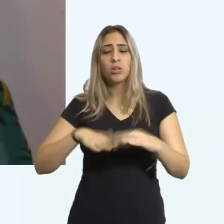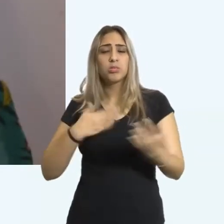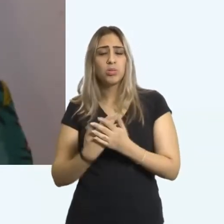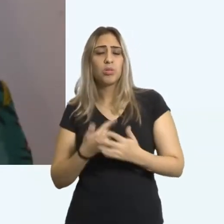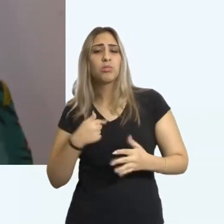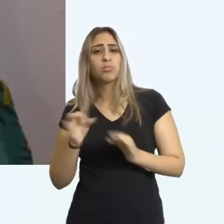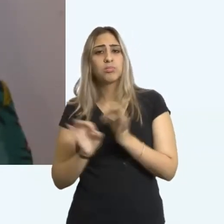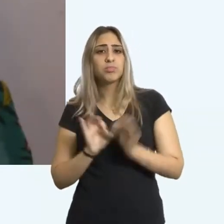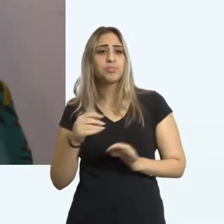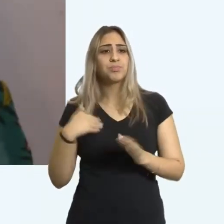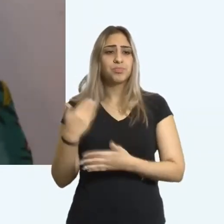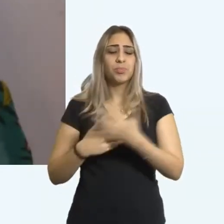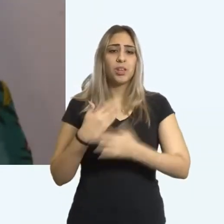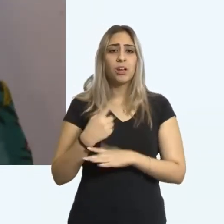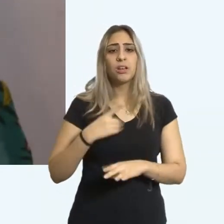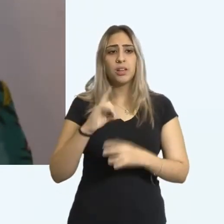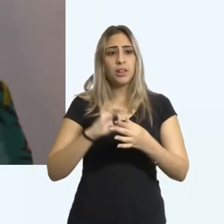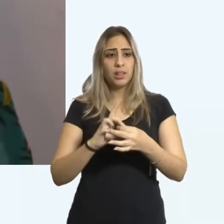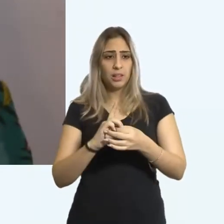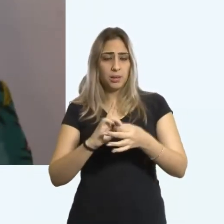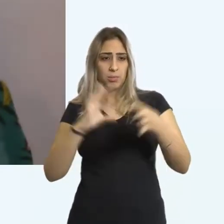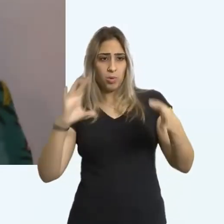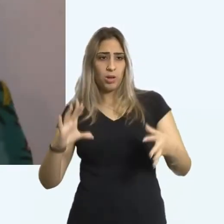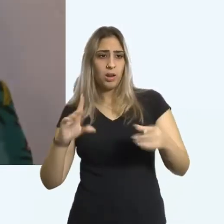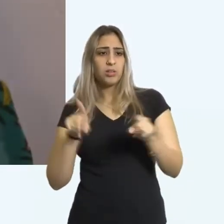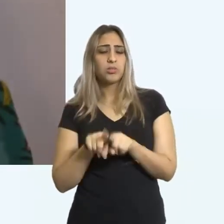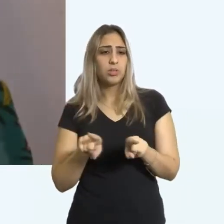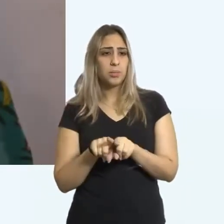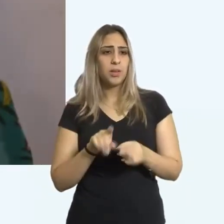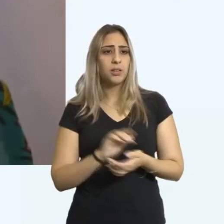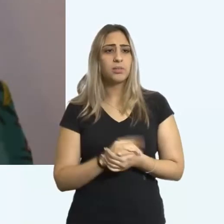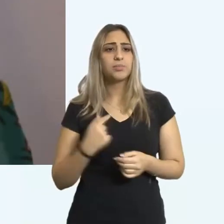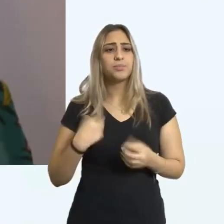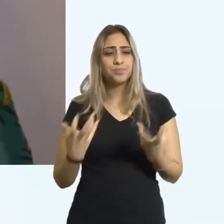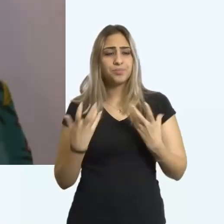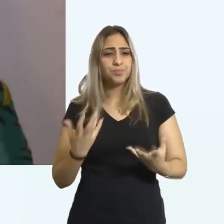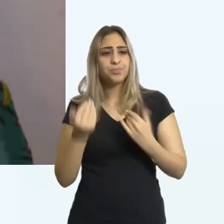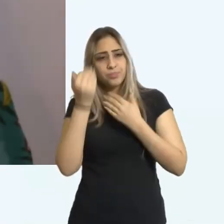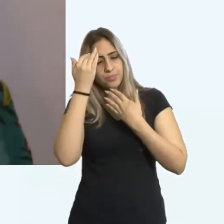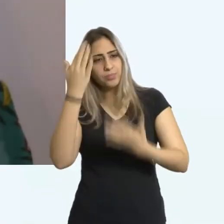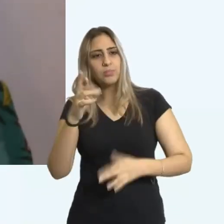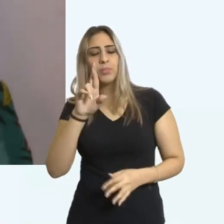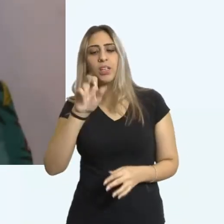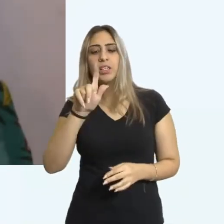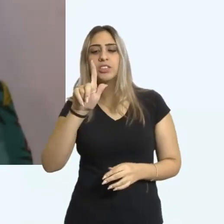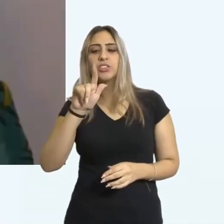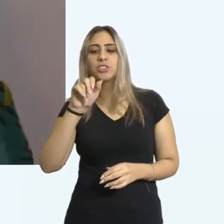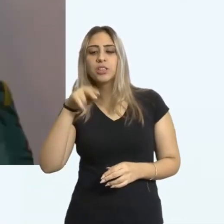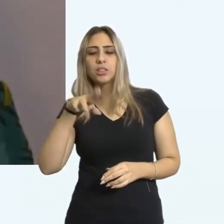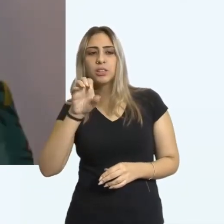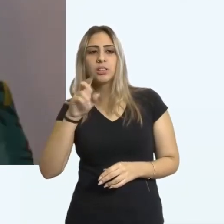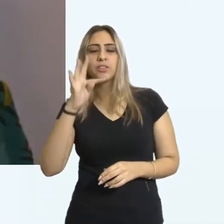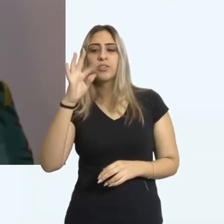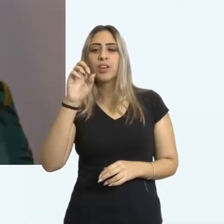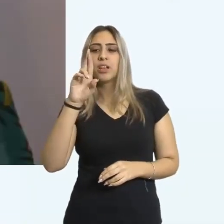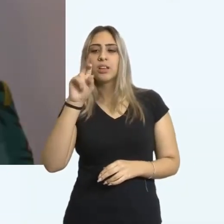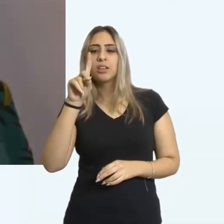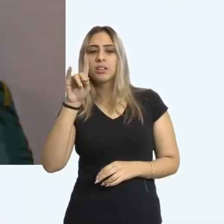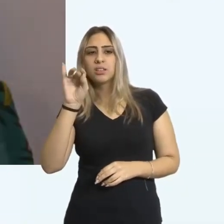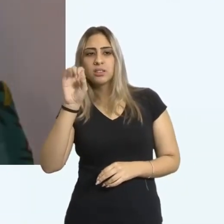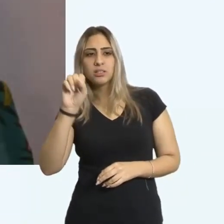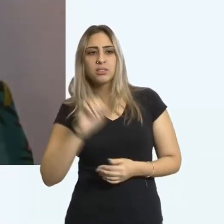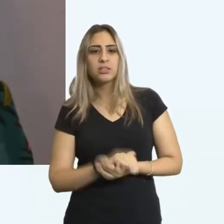tornando a escola um espaço democrático fazer cremoso acolhedor era grande tendência é a Regiane Fernandes EA Colina do rappi